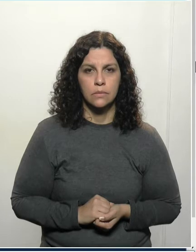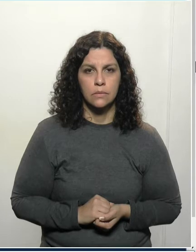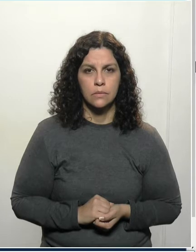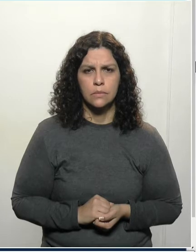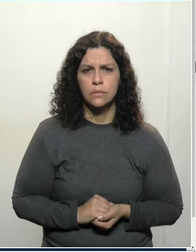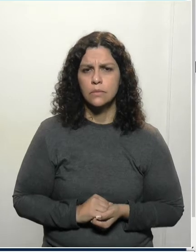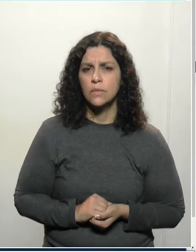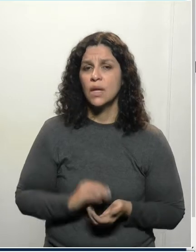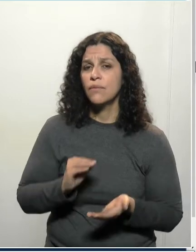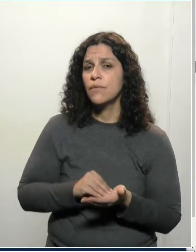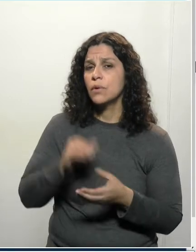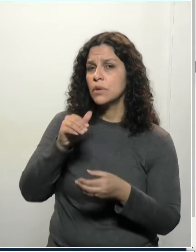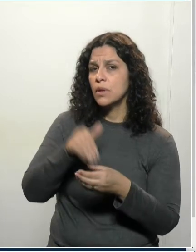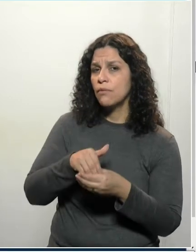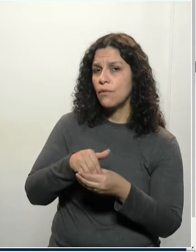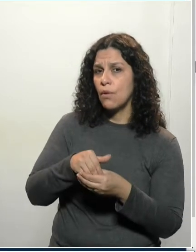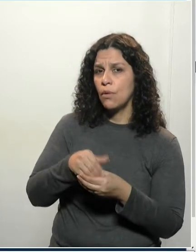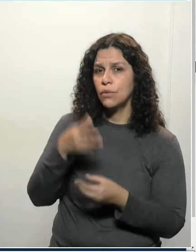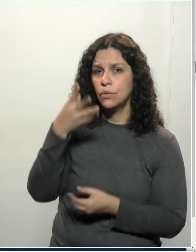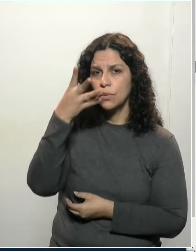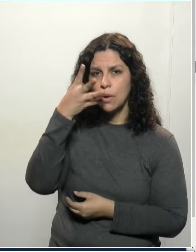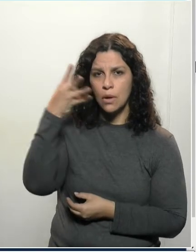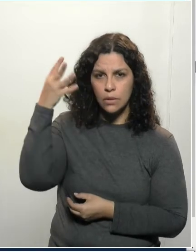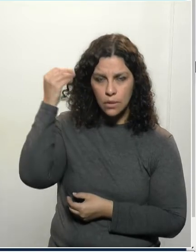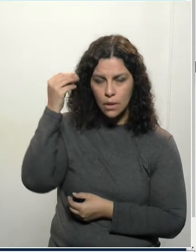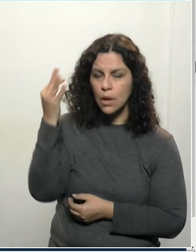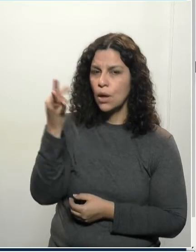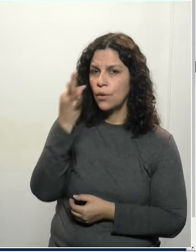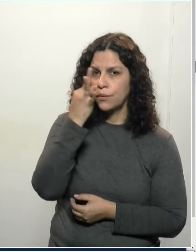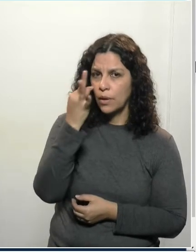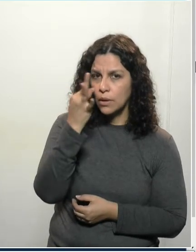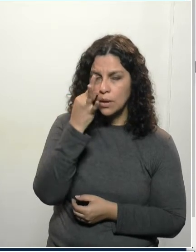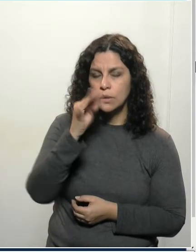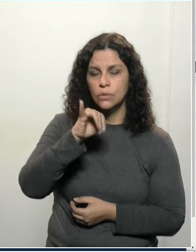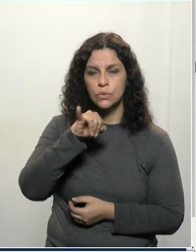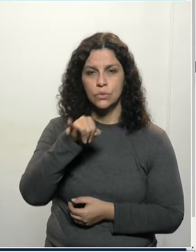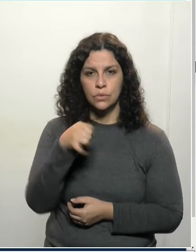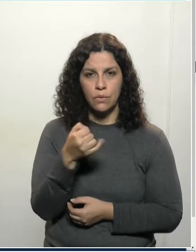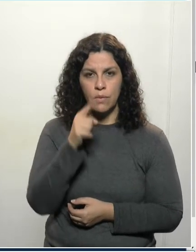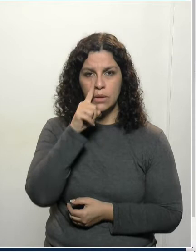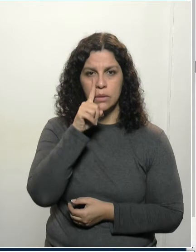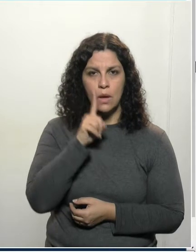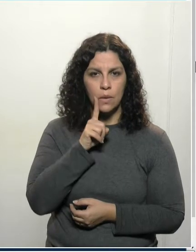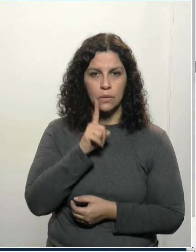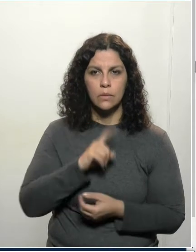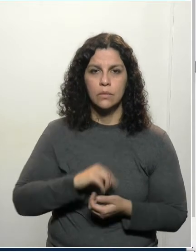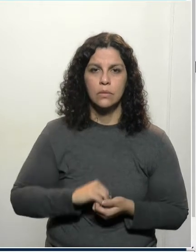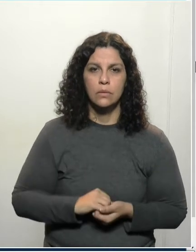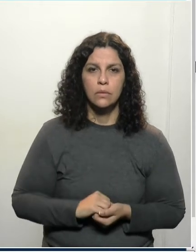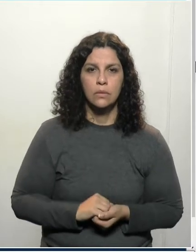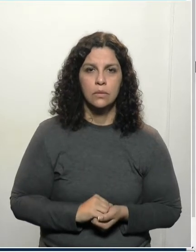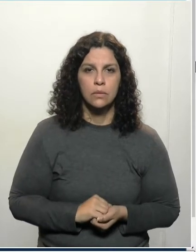Como voto, deputado Artagão, delegado Fernando, delegado Jacovós, Ricardo Arruda.